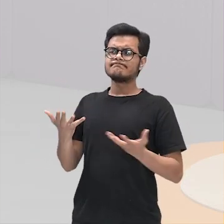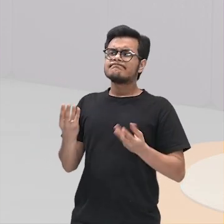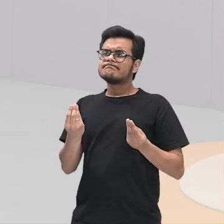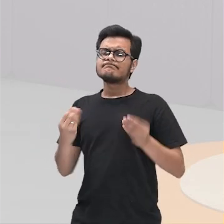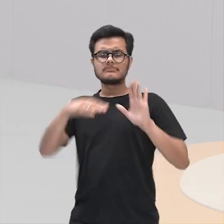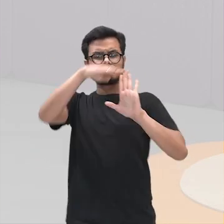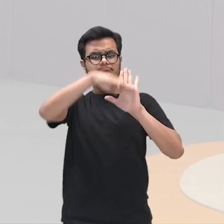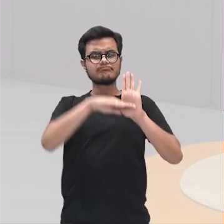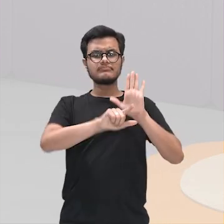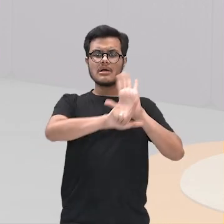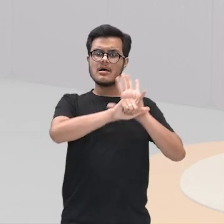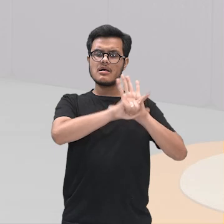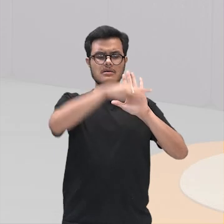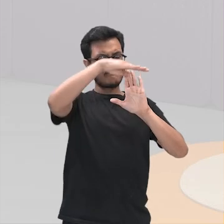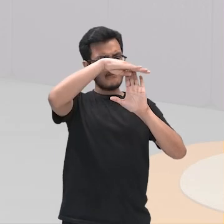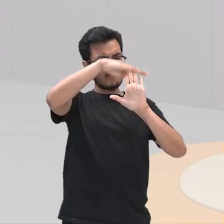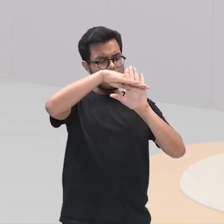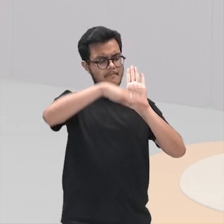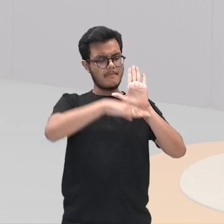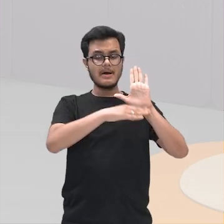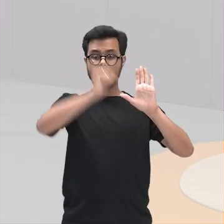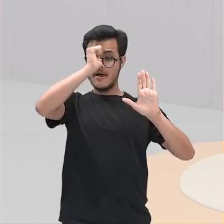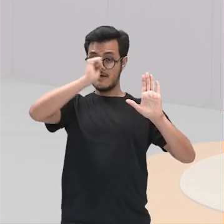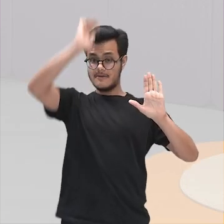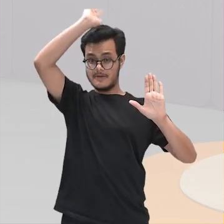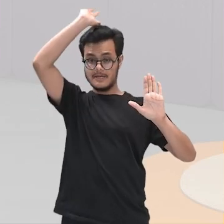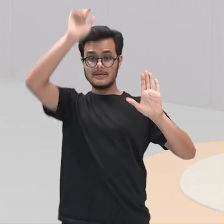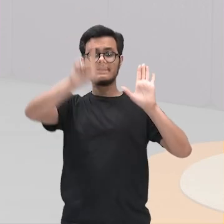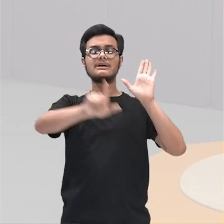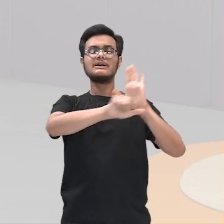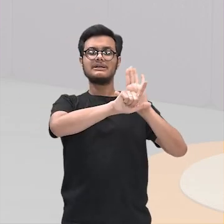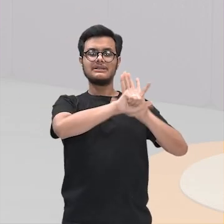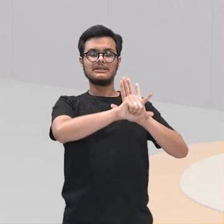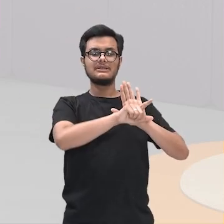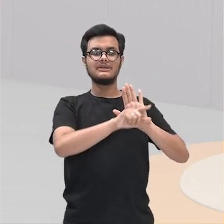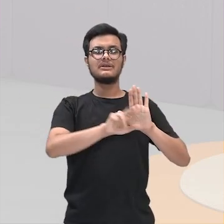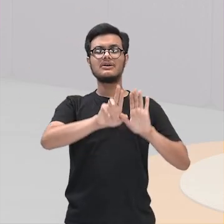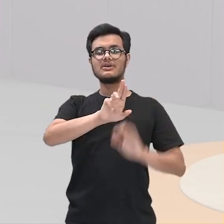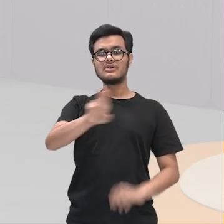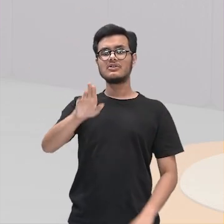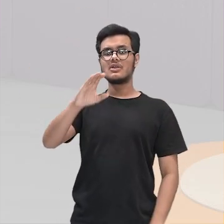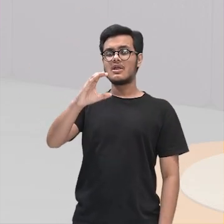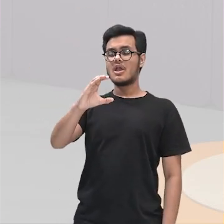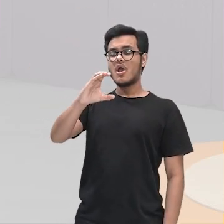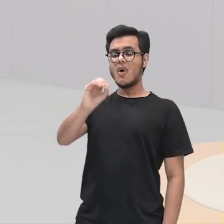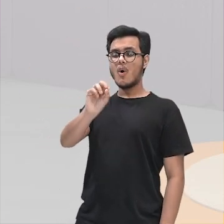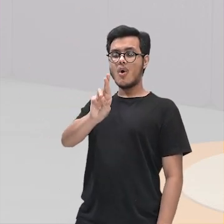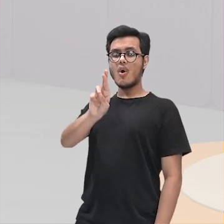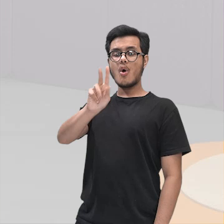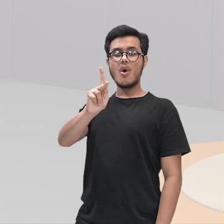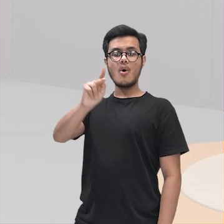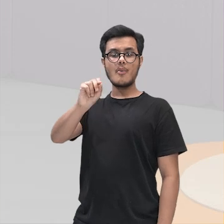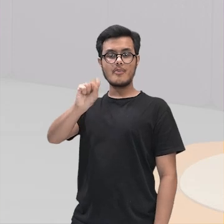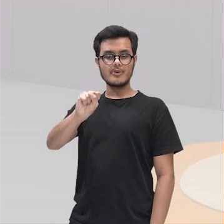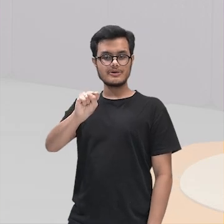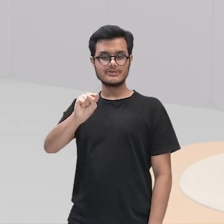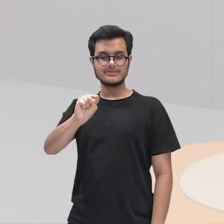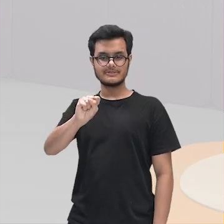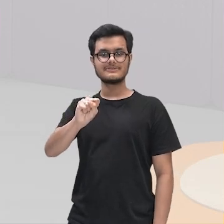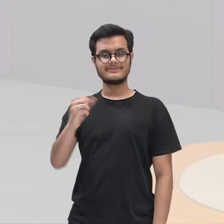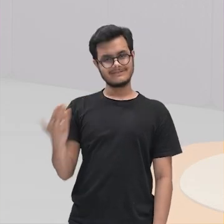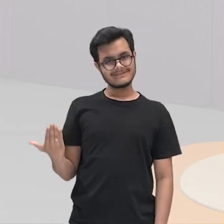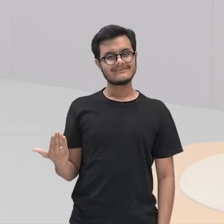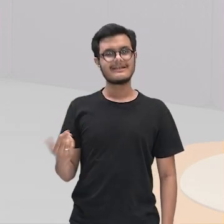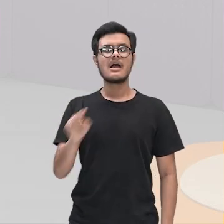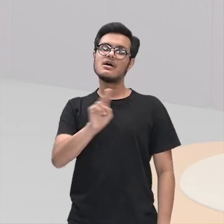e sistematizar as leis romanas existentes em um código conhecido como Corpus Juris Civilis, que é o Código Justiniano.